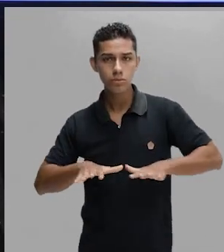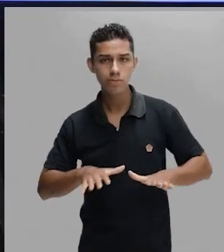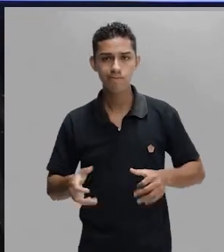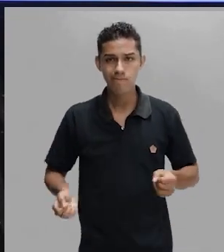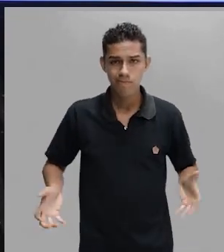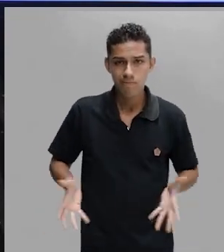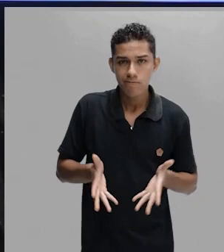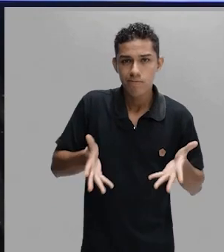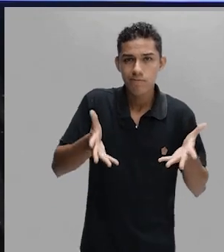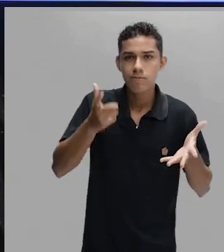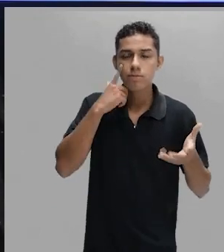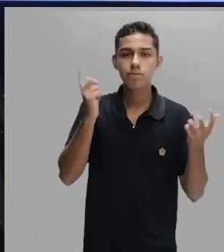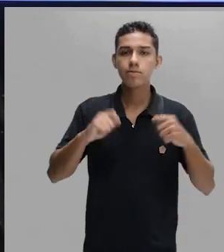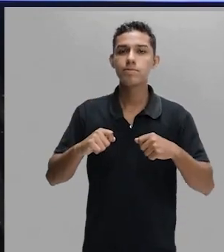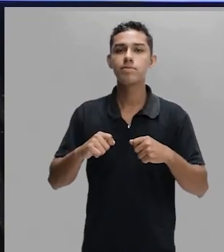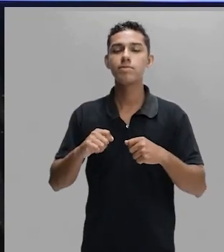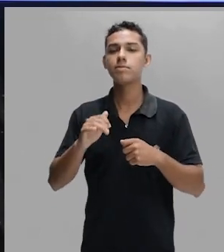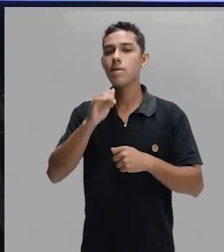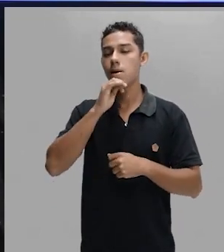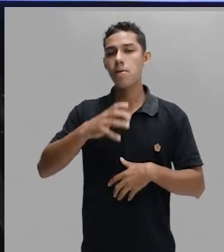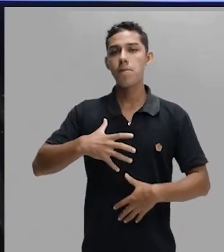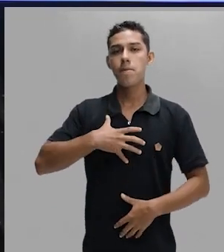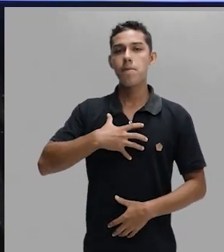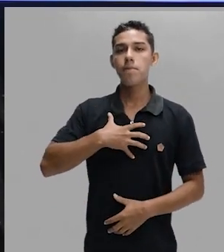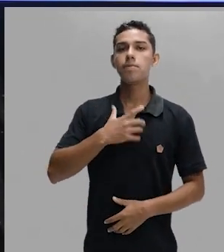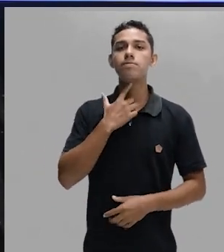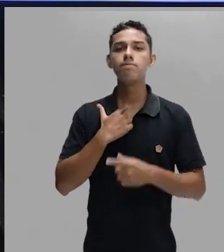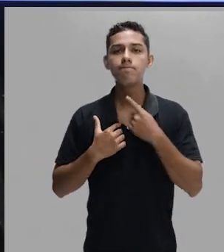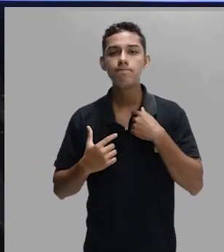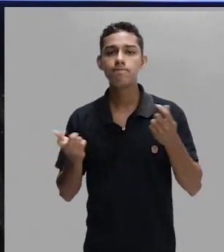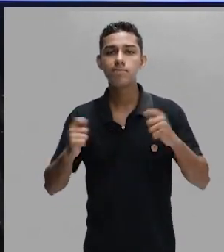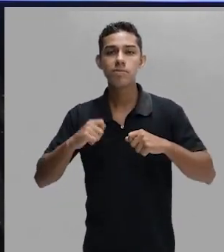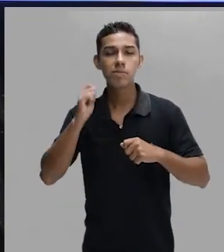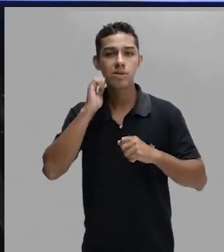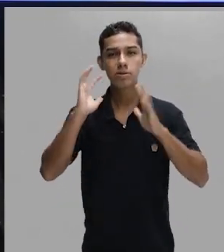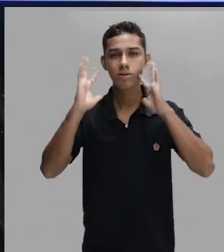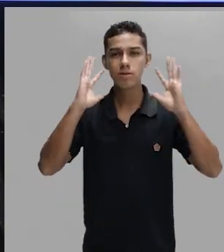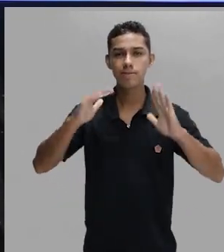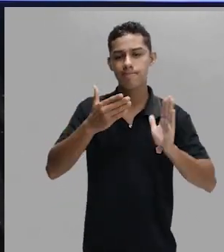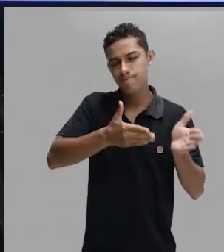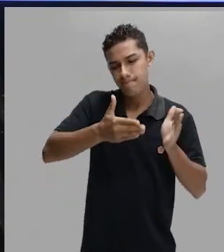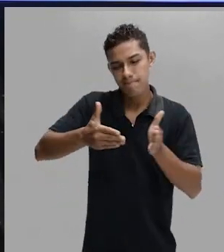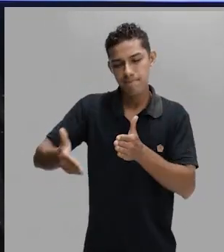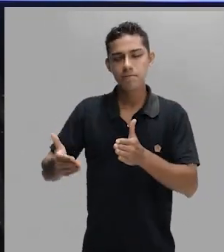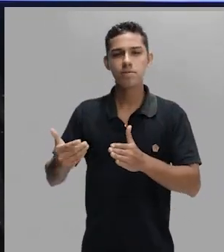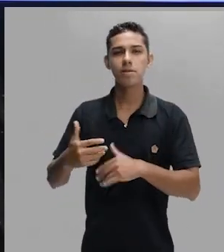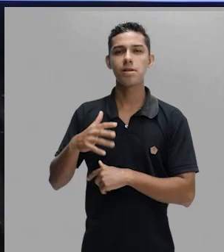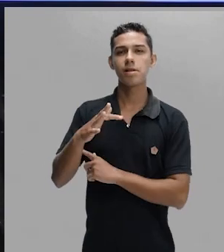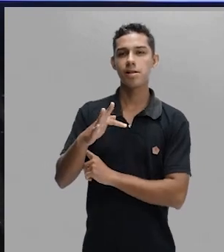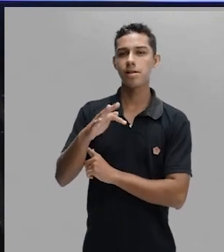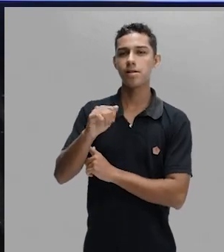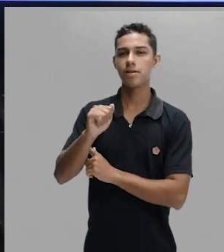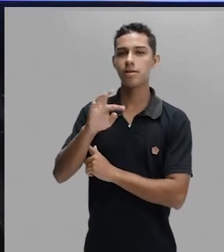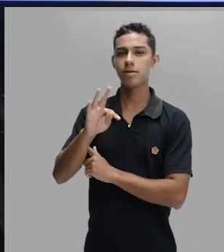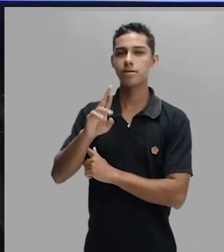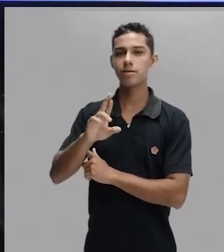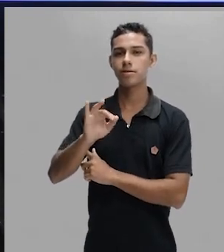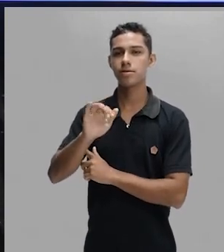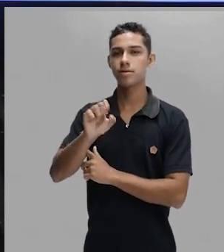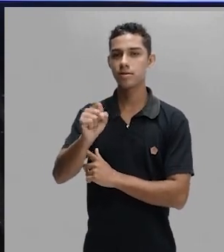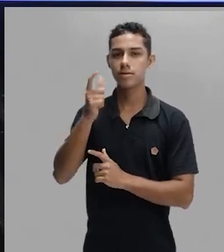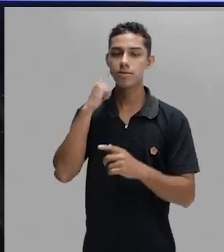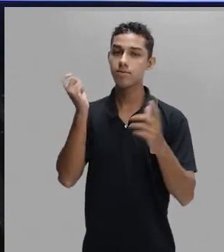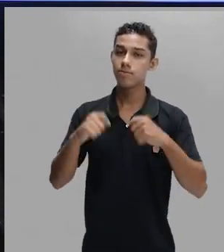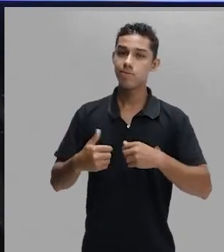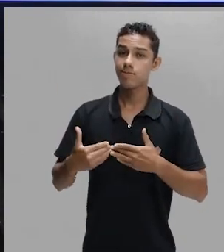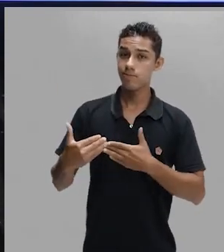estímulo, tenha excitabilidade, tá certo? Então eu preciso de uma série de fatores. Quando um desses fatores ele